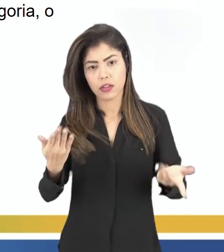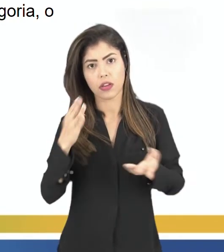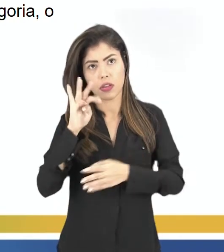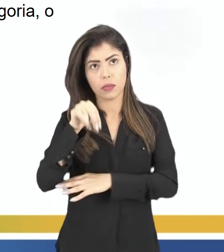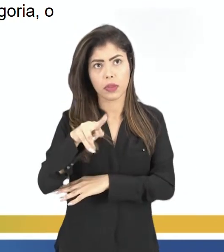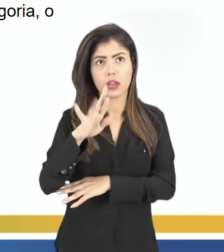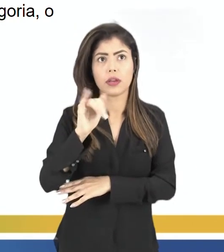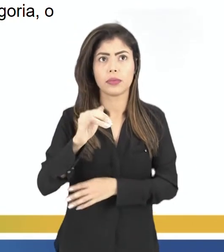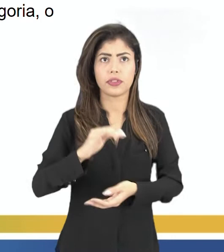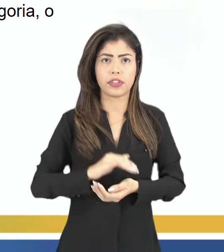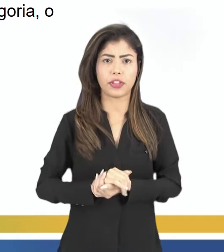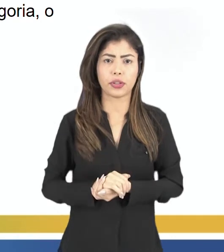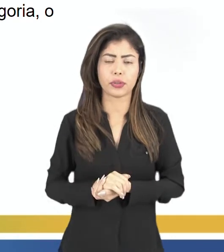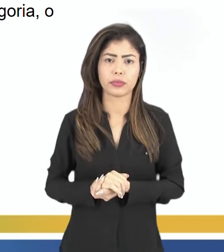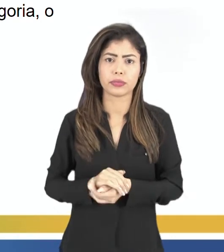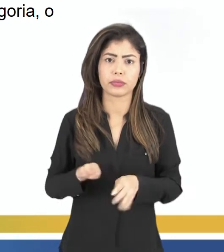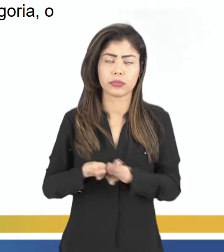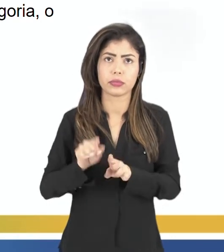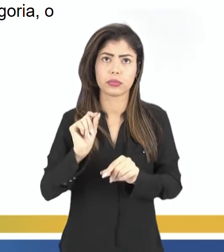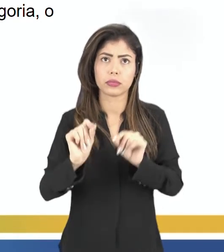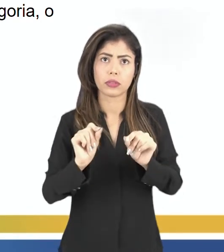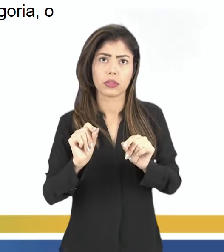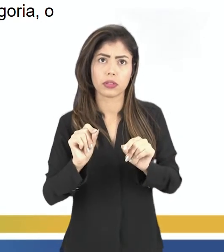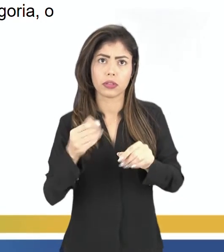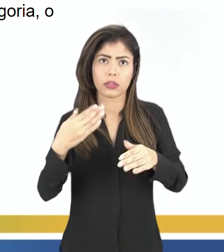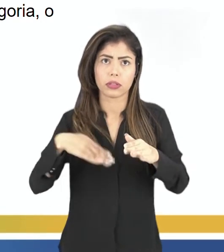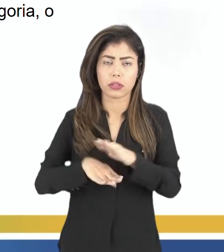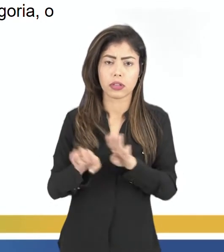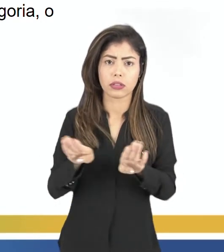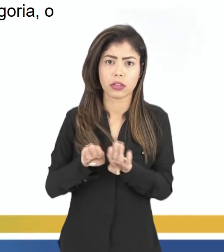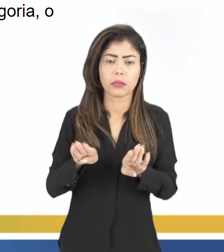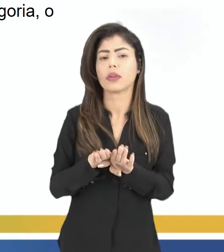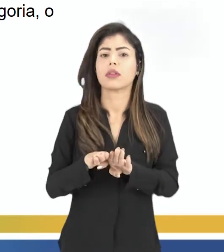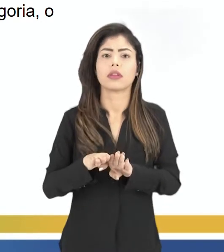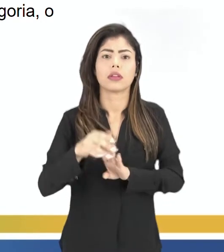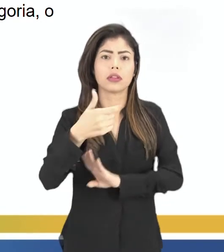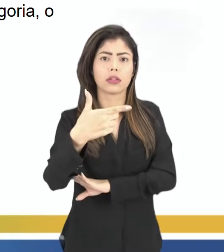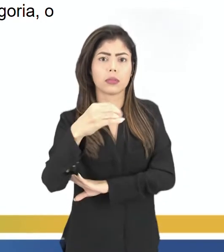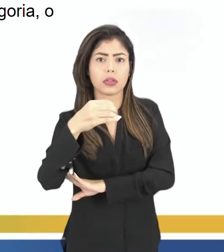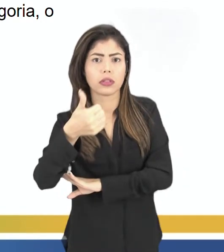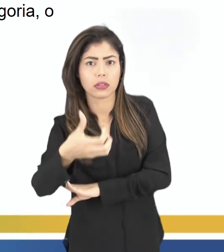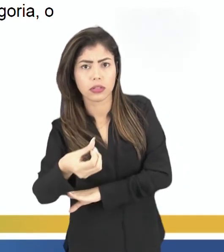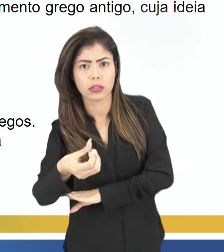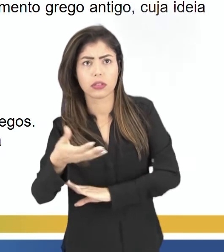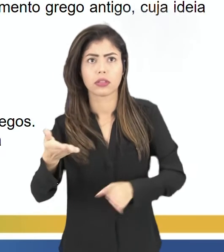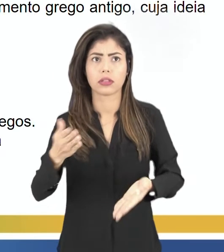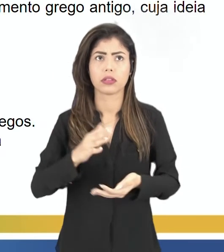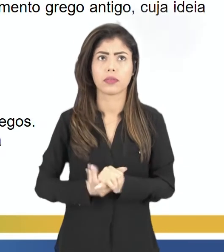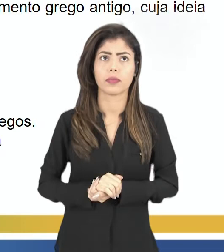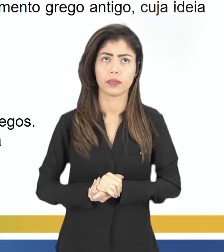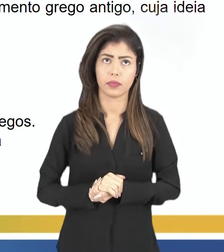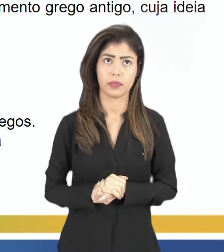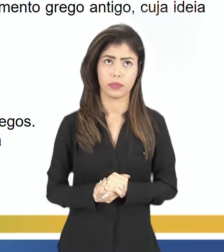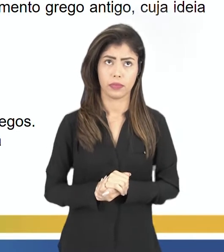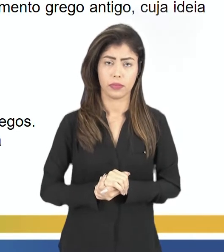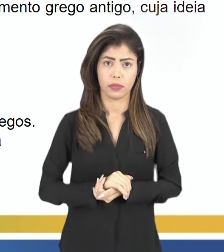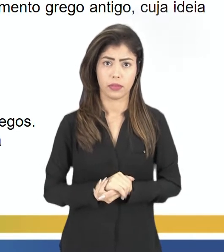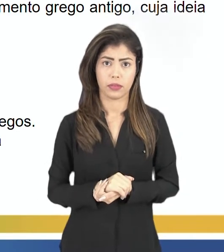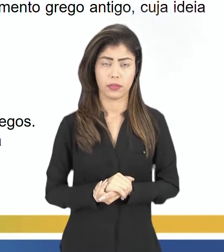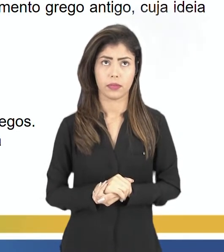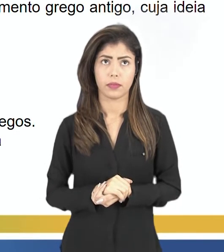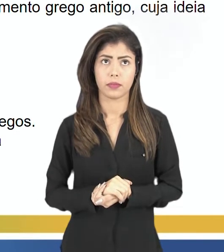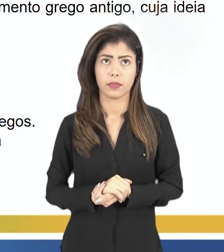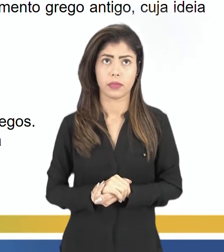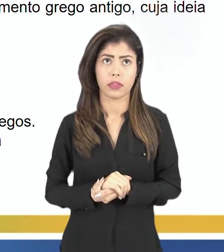banquete de Platão, a teoria do amor em Platão não cai no Enem, caiu em 2016, não é muito antiga. Ó,